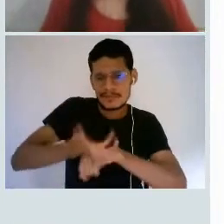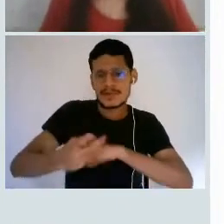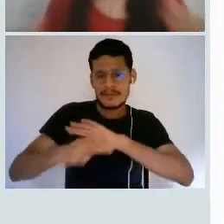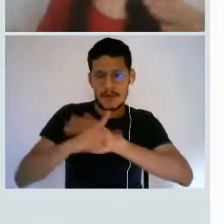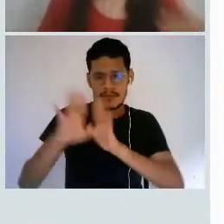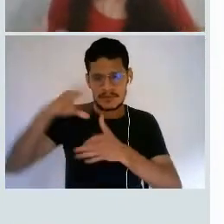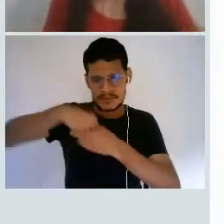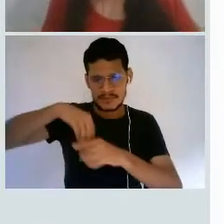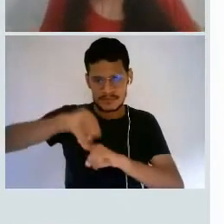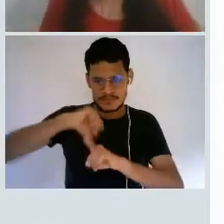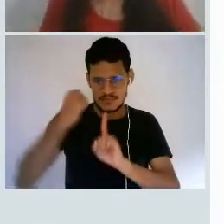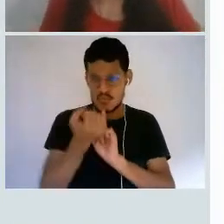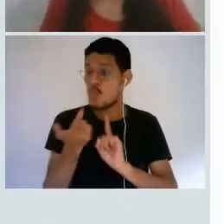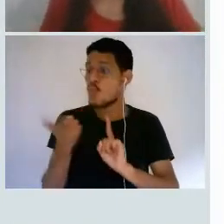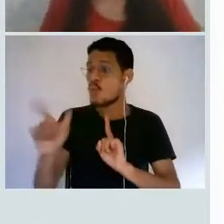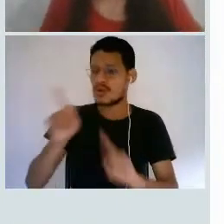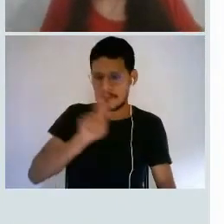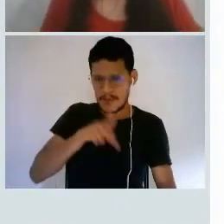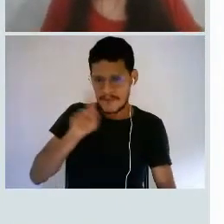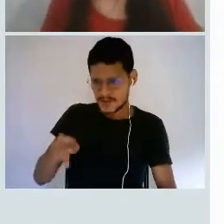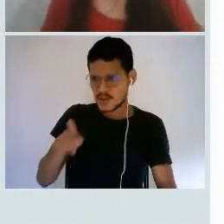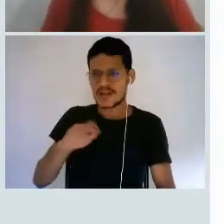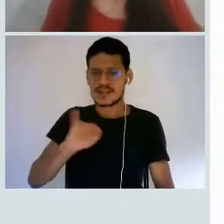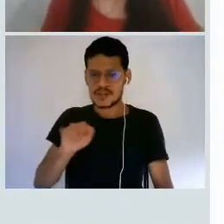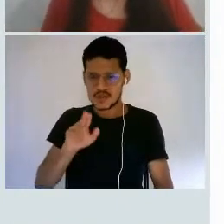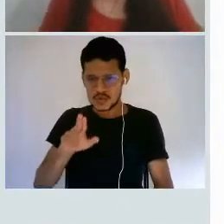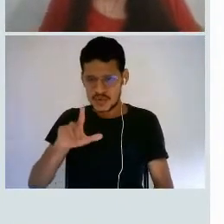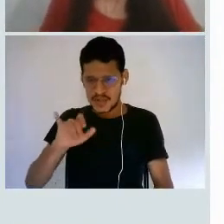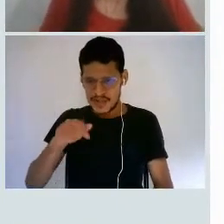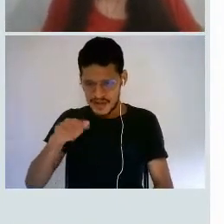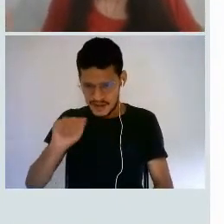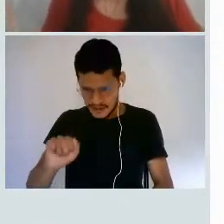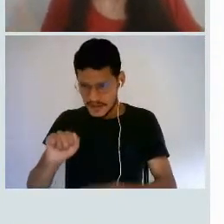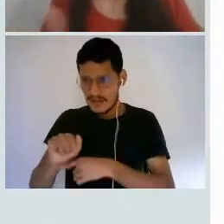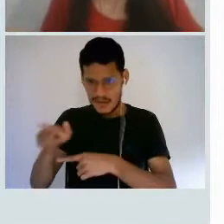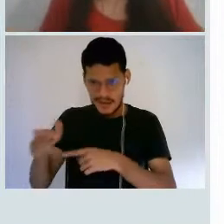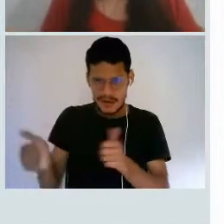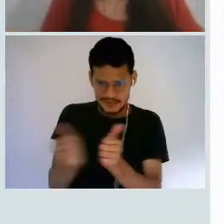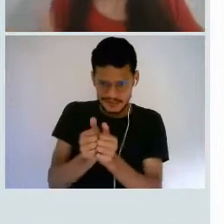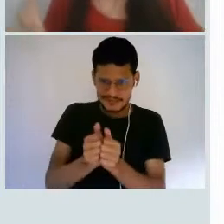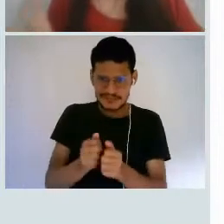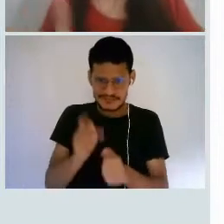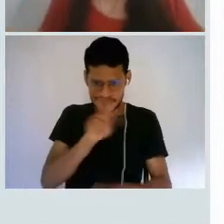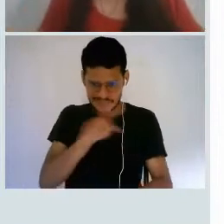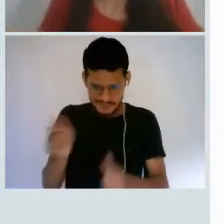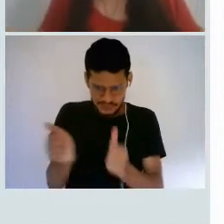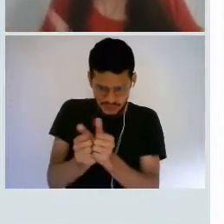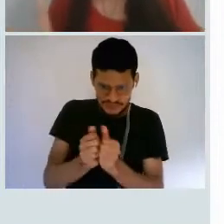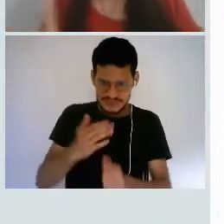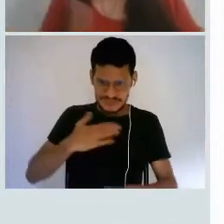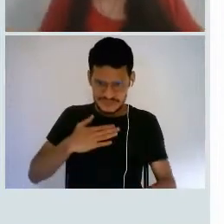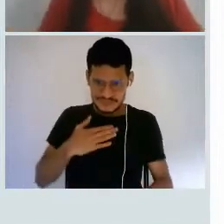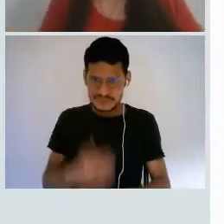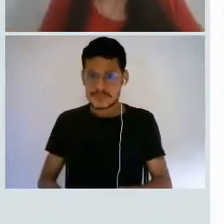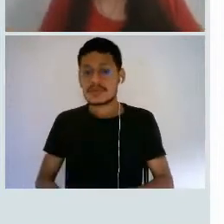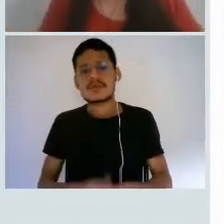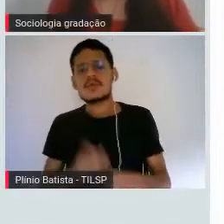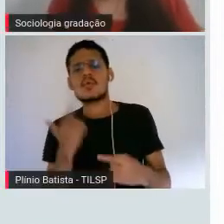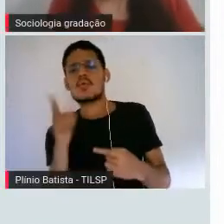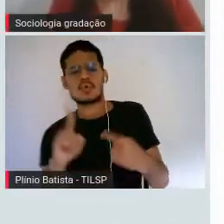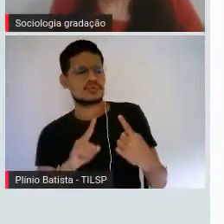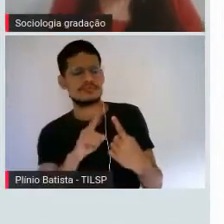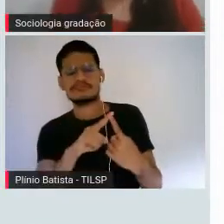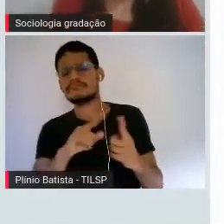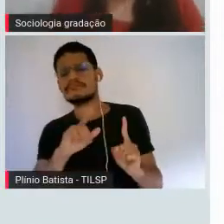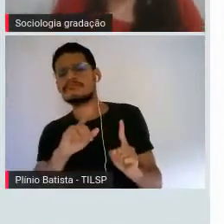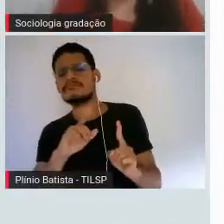também, que vai dividir essa disciplina comigo. Então, ele influenciou Comte, Durkheim e Marx.